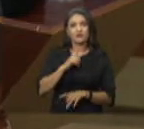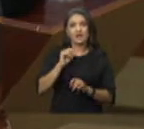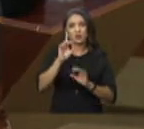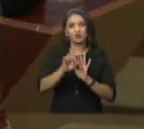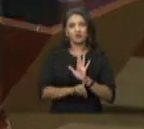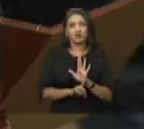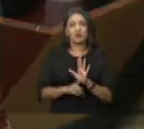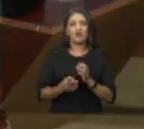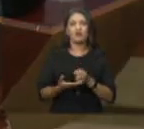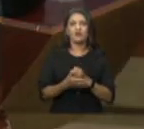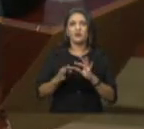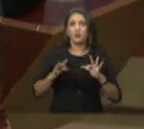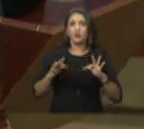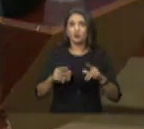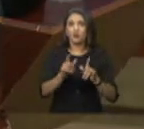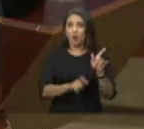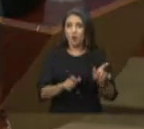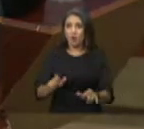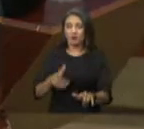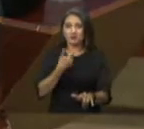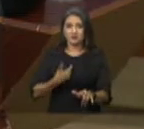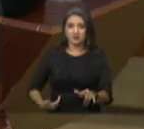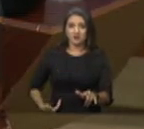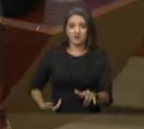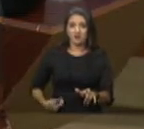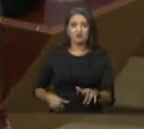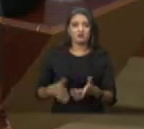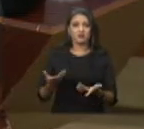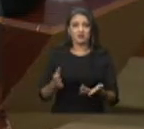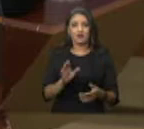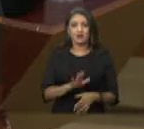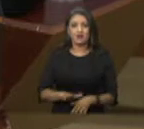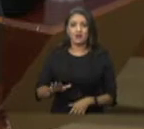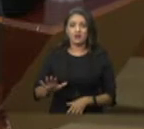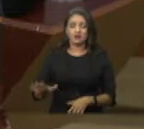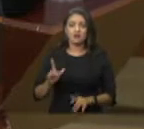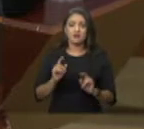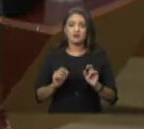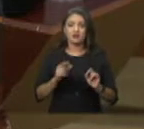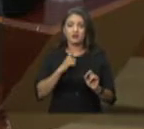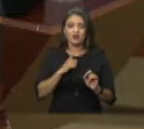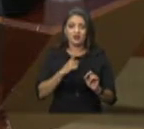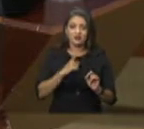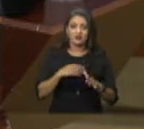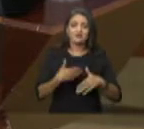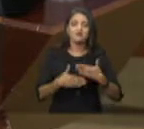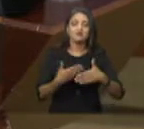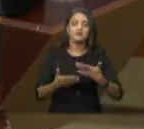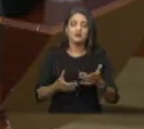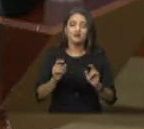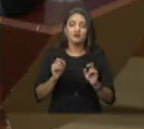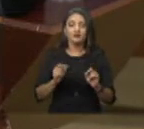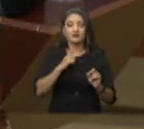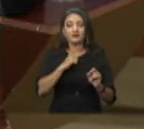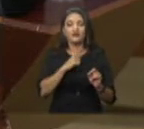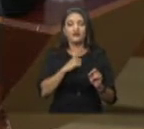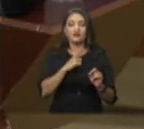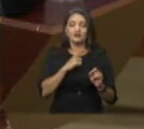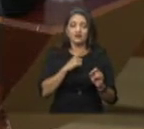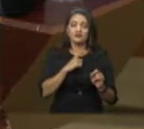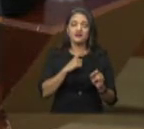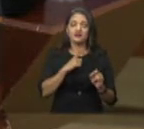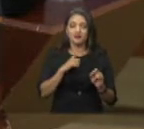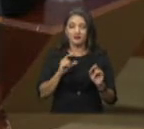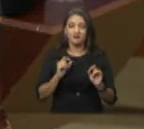fundamental de toda criança não se expõe em seu processo de concretização avaliações meramente discricionárias da